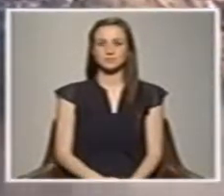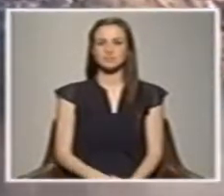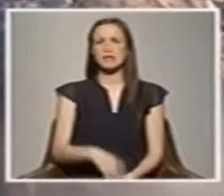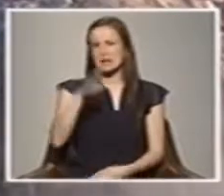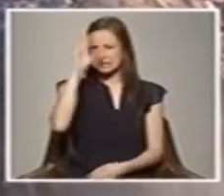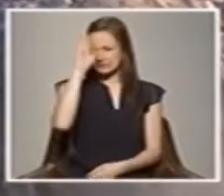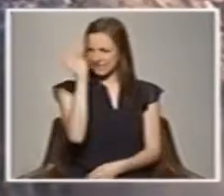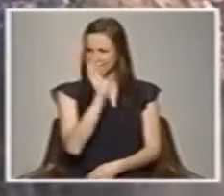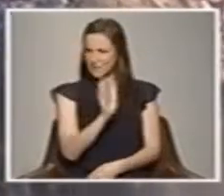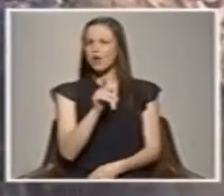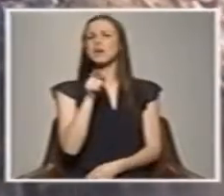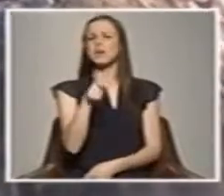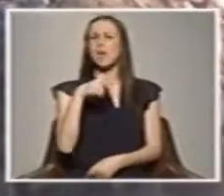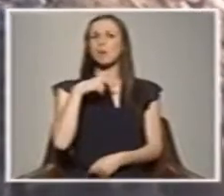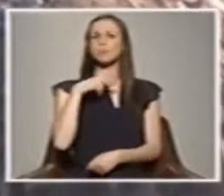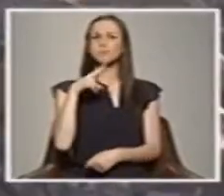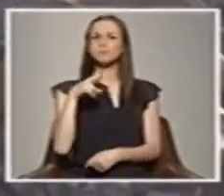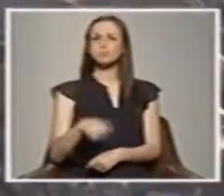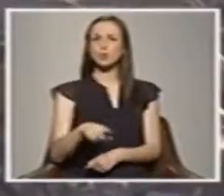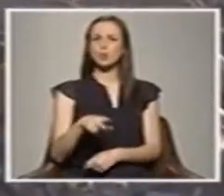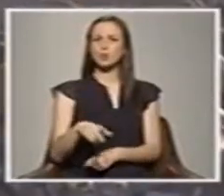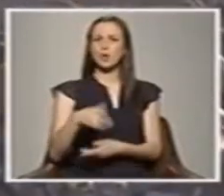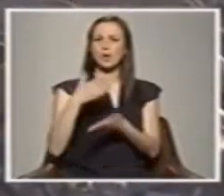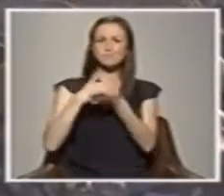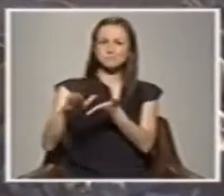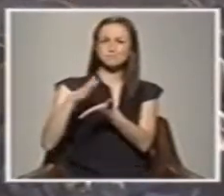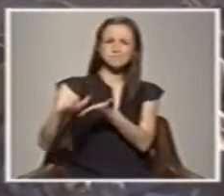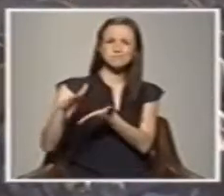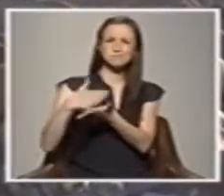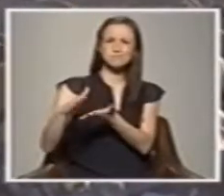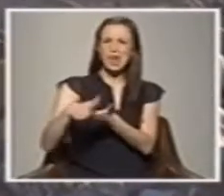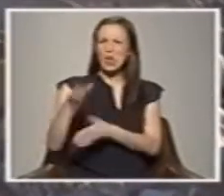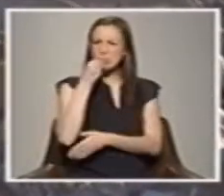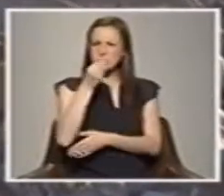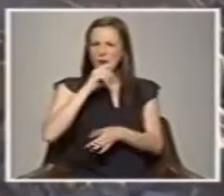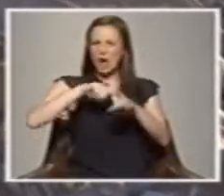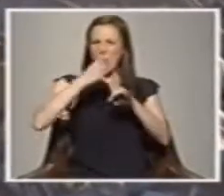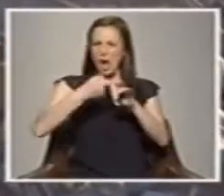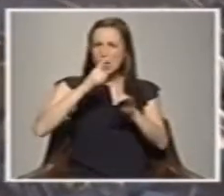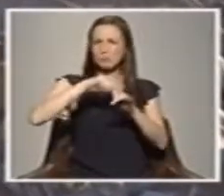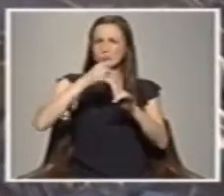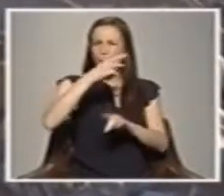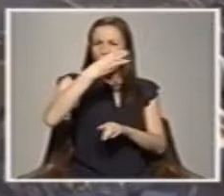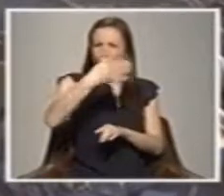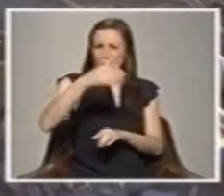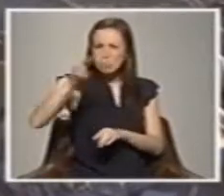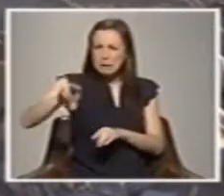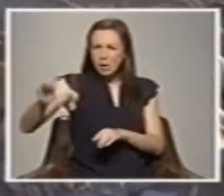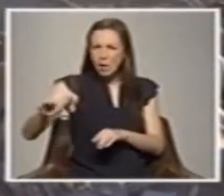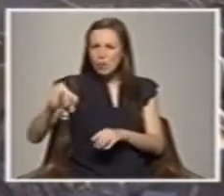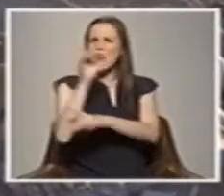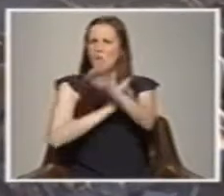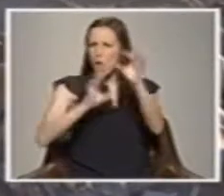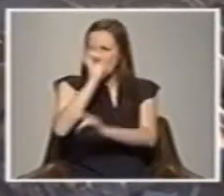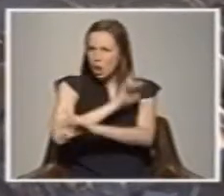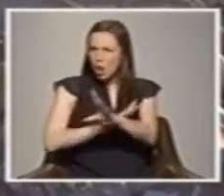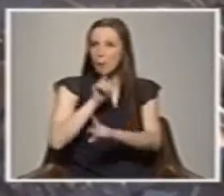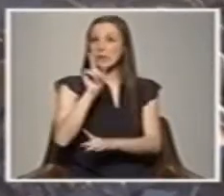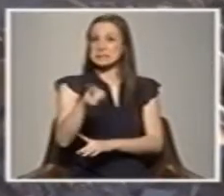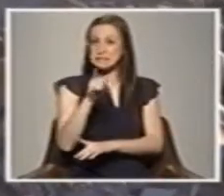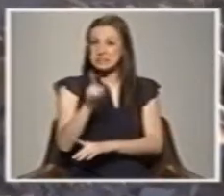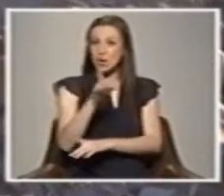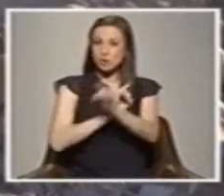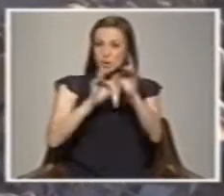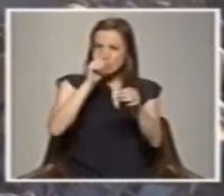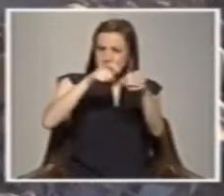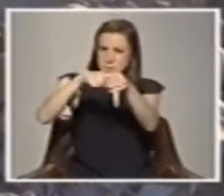Sabia que em Portugal desperdiçamos 1 milhão de toneladas de alimentos todos os anos? E na Europa? Sabia que só os Estados da União